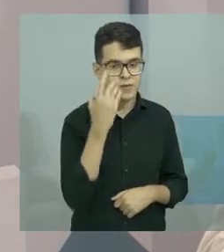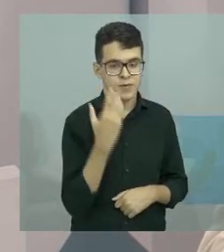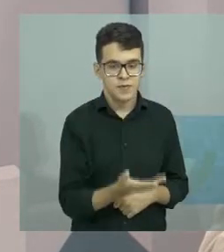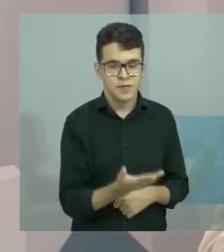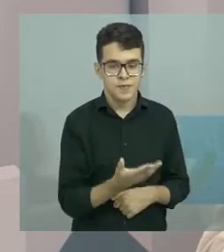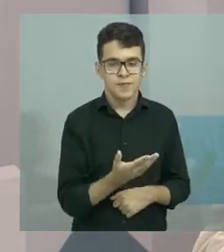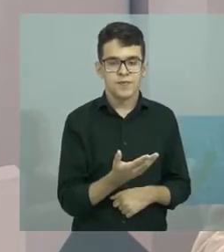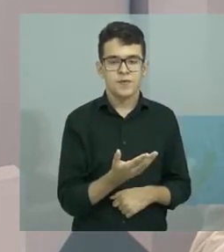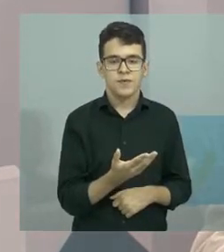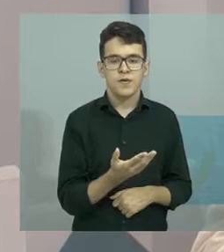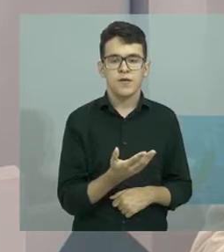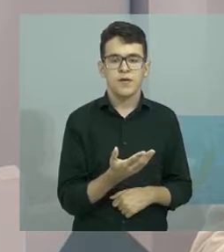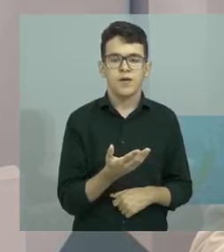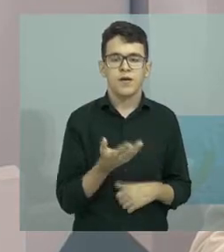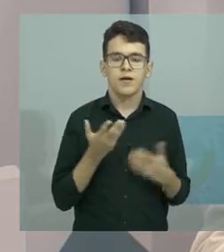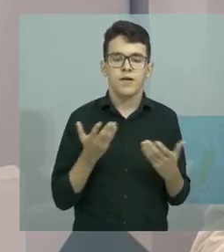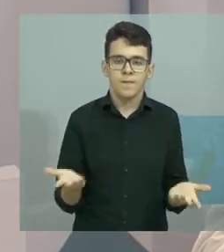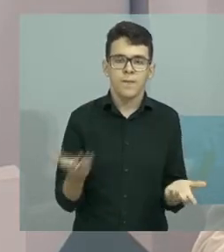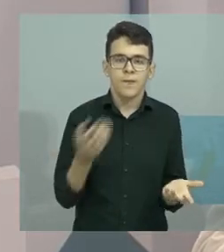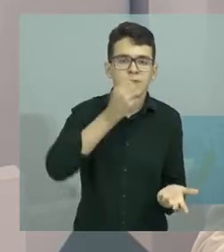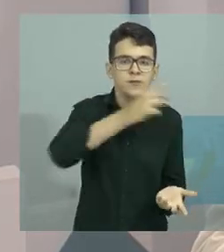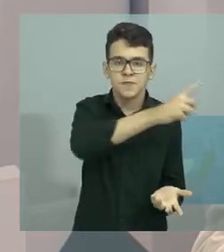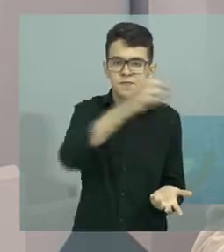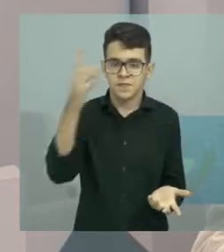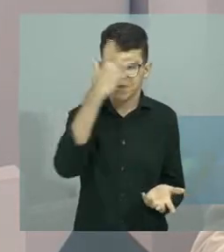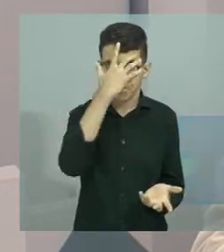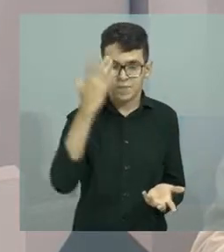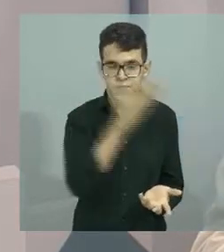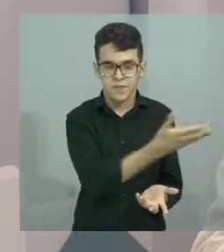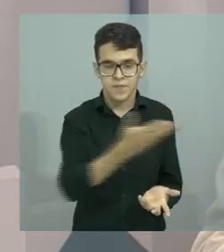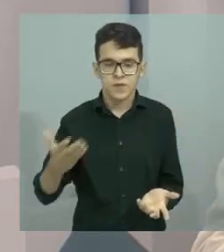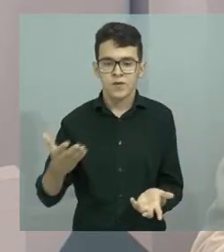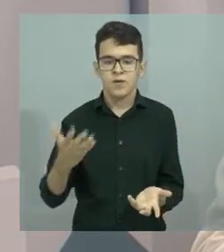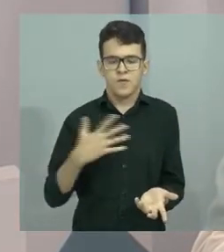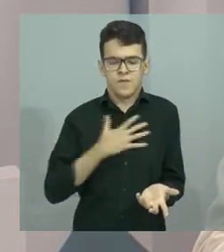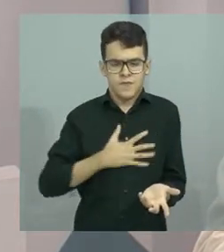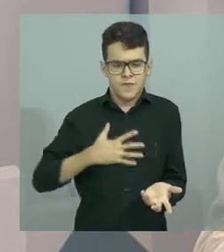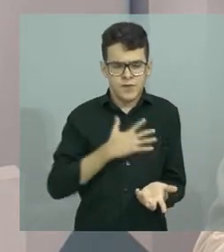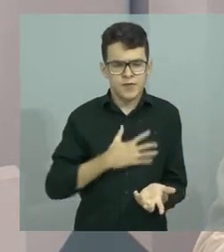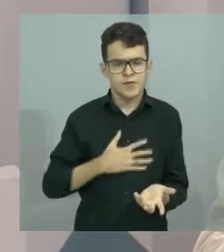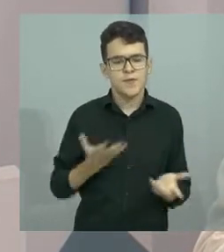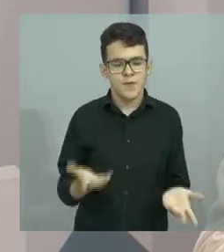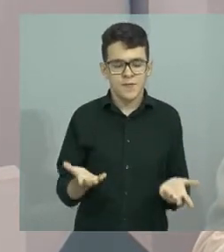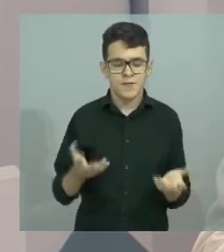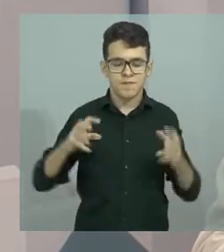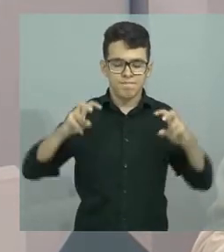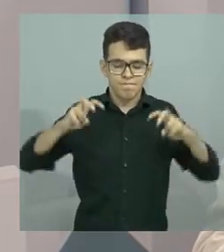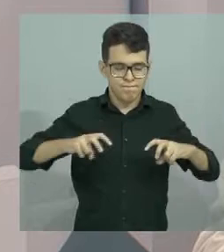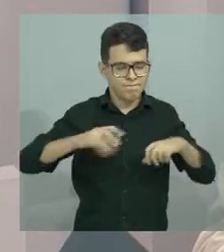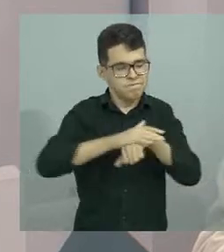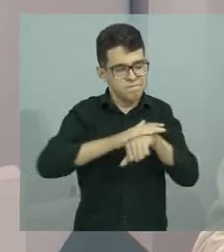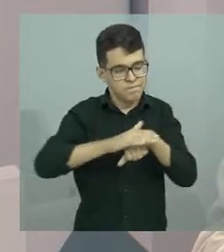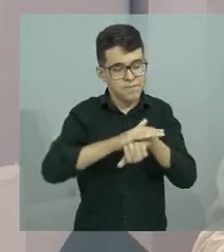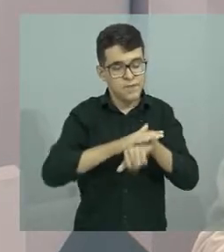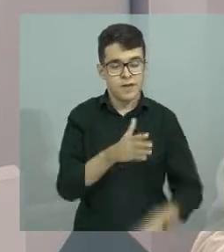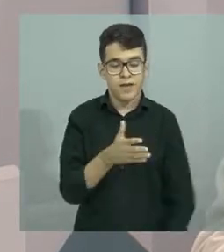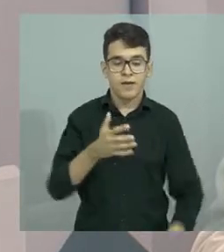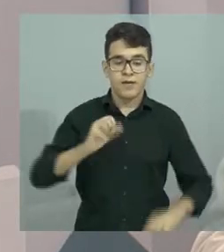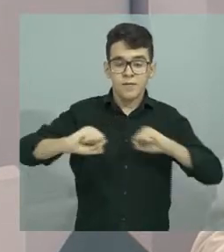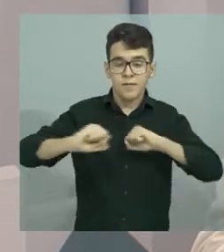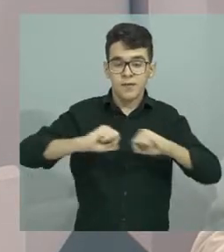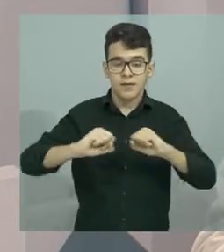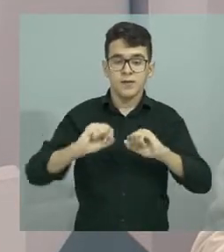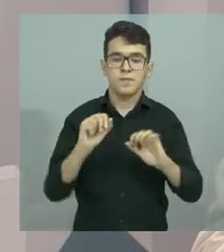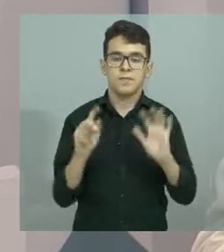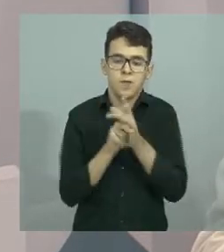aqui, assistindo agora pela TV Fortaleza. É uma alegria poder conversar com você e discutir um pouco sobre a proposta do